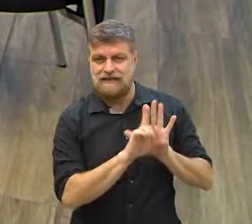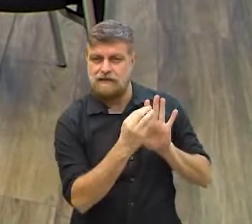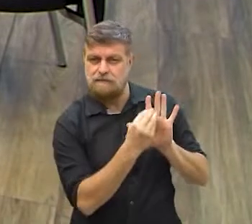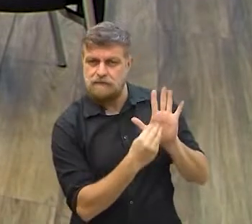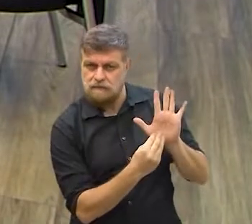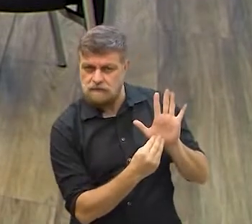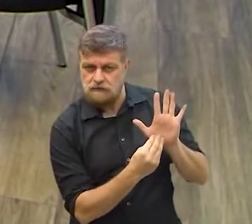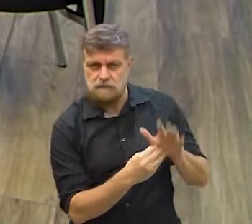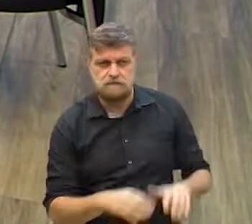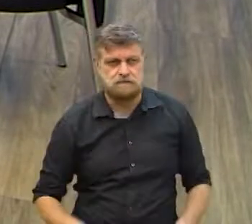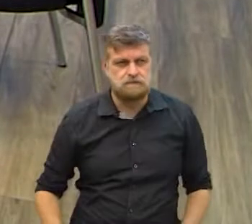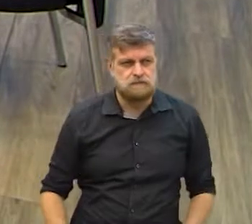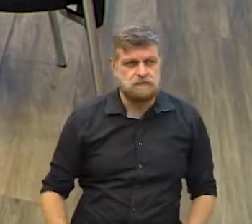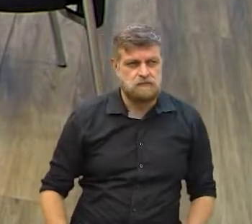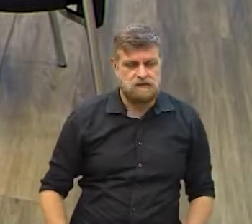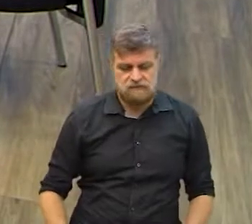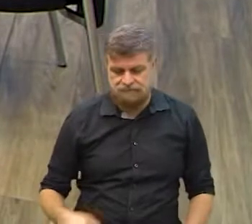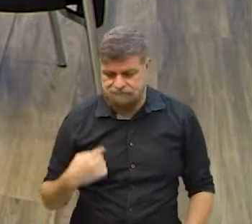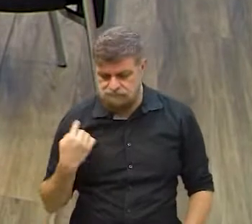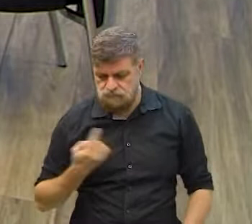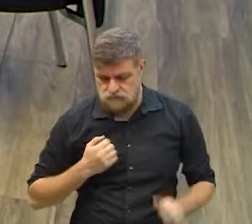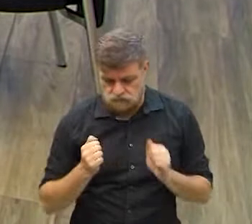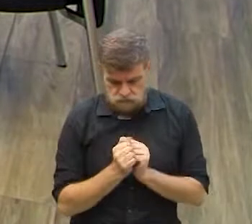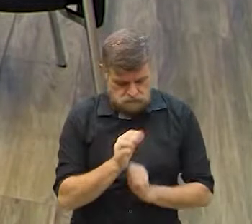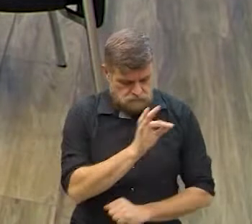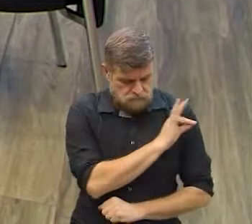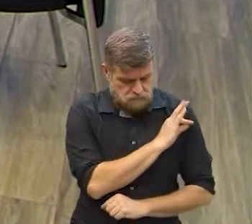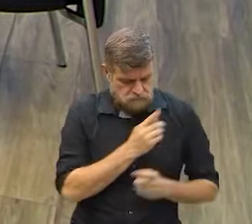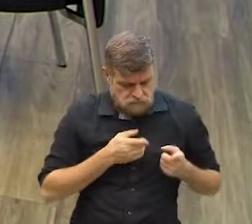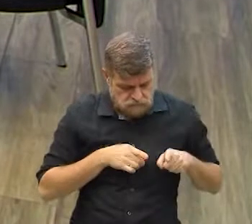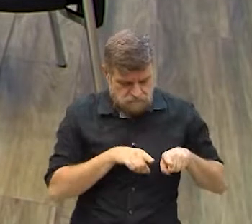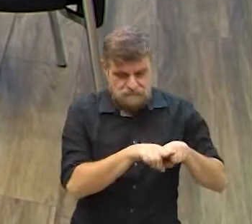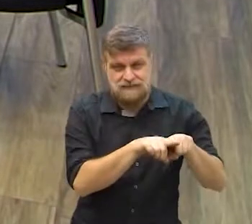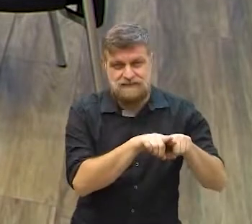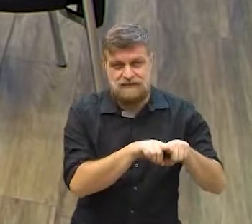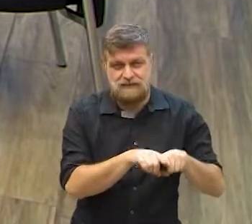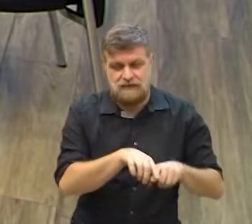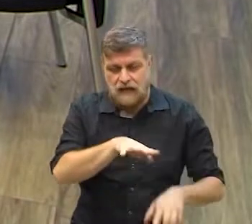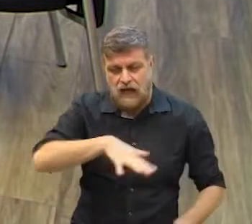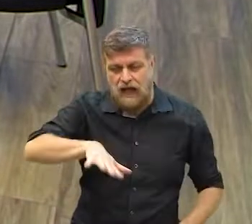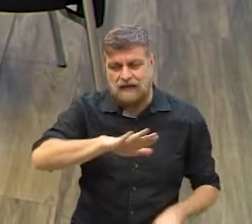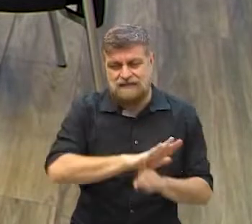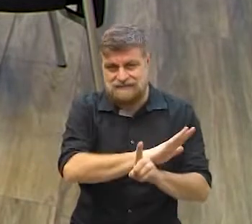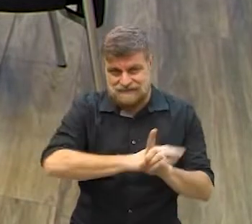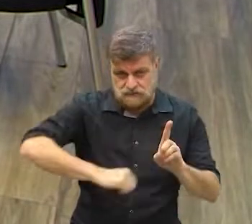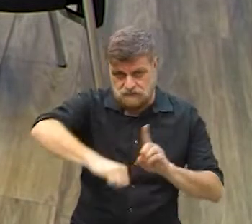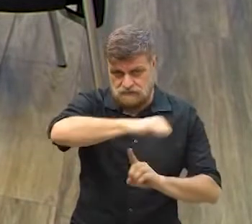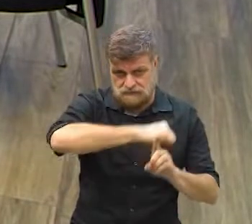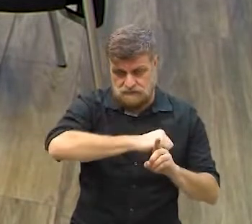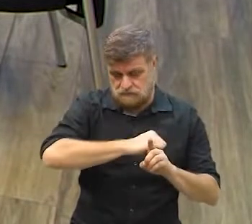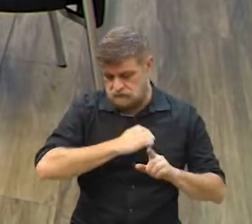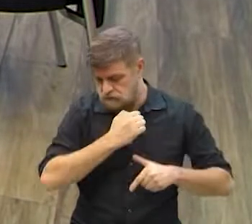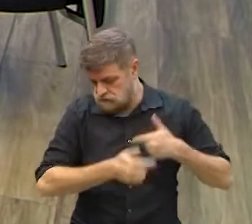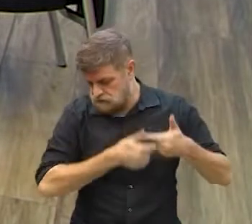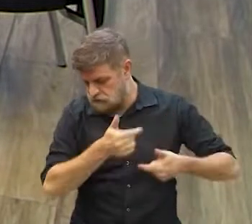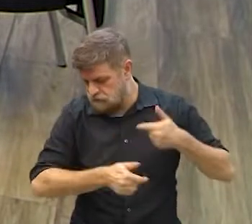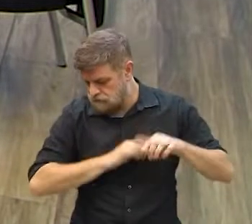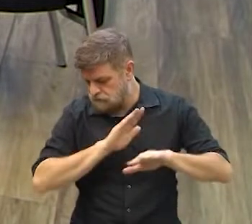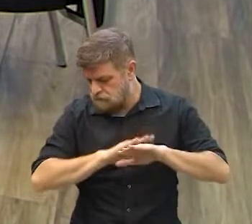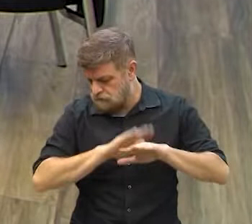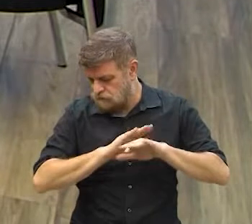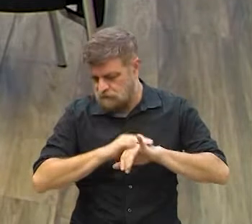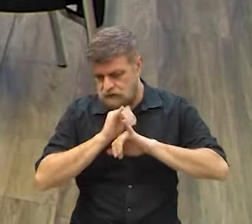sua lei? Olha, aí a gente está junto com a prefeitura, com a área da assistência social, estamos fazendo um